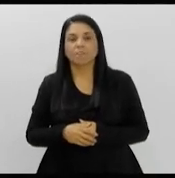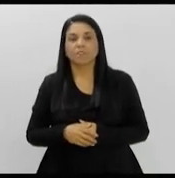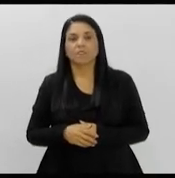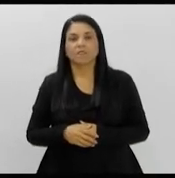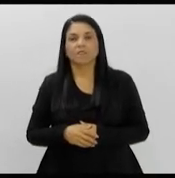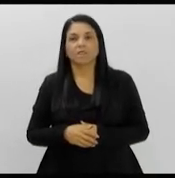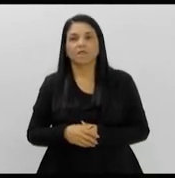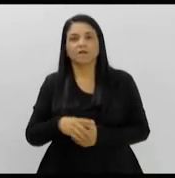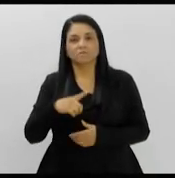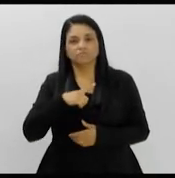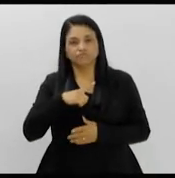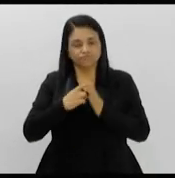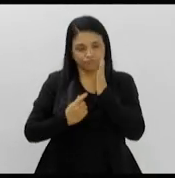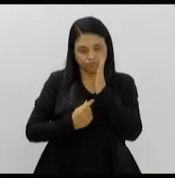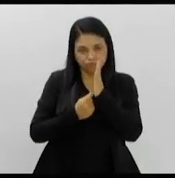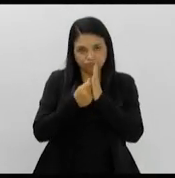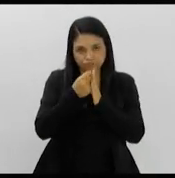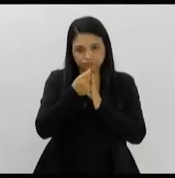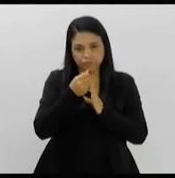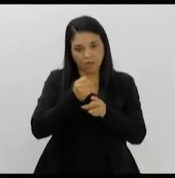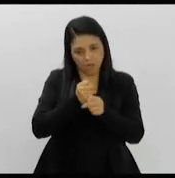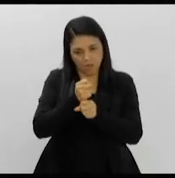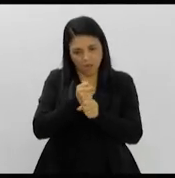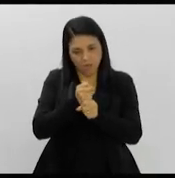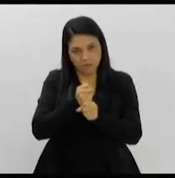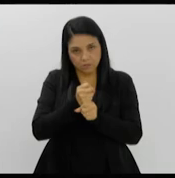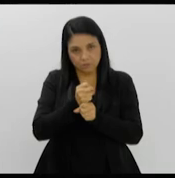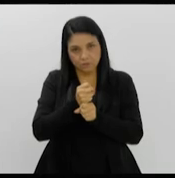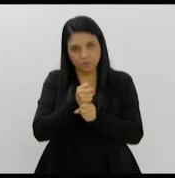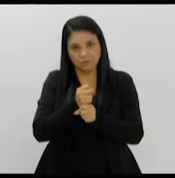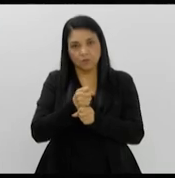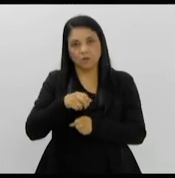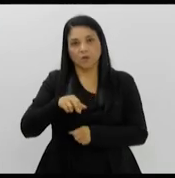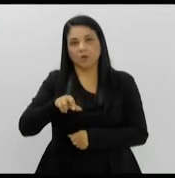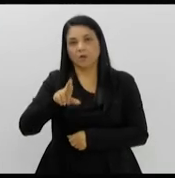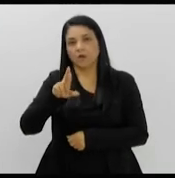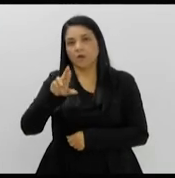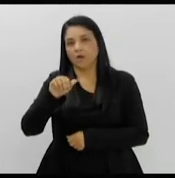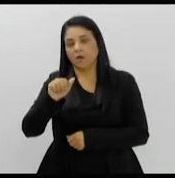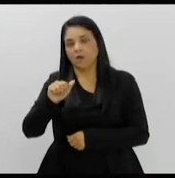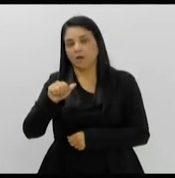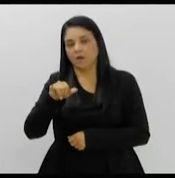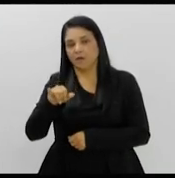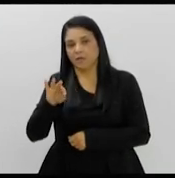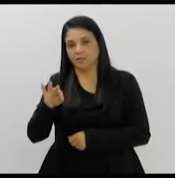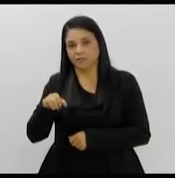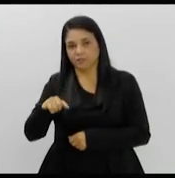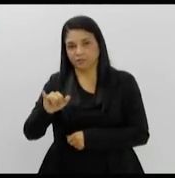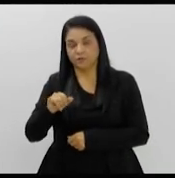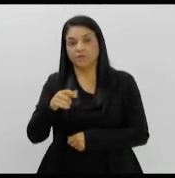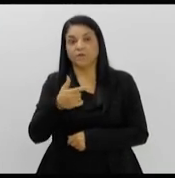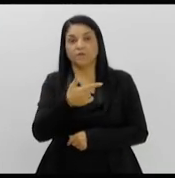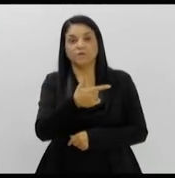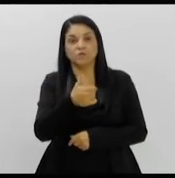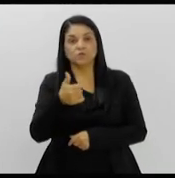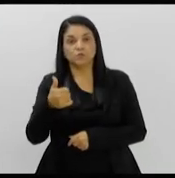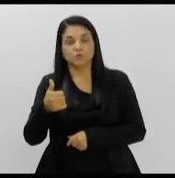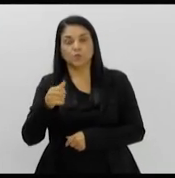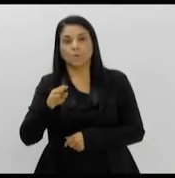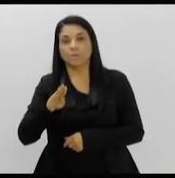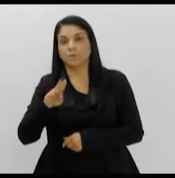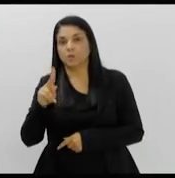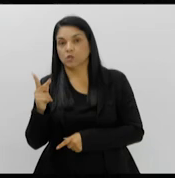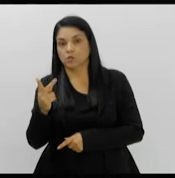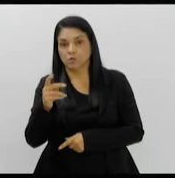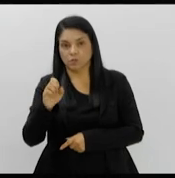de dotação orçamentária esse ano de ro pe pro Rio previdência 21 bilhões me se